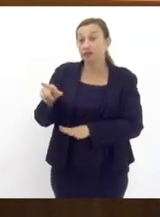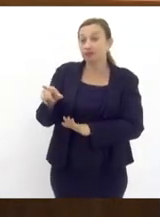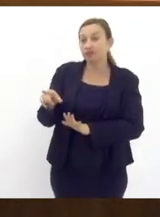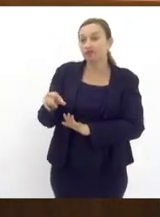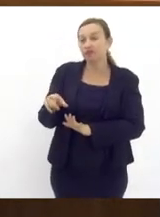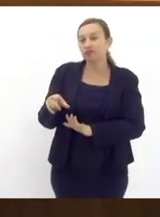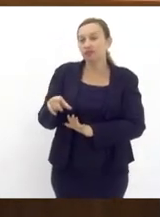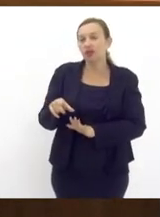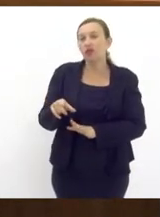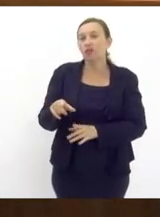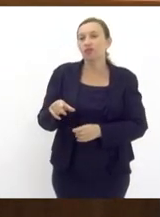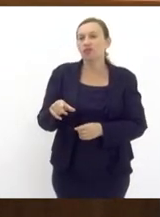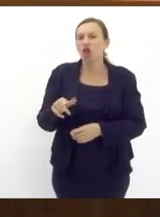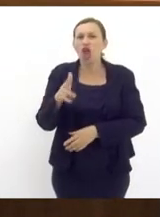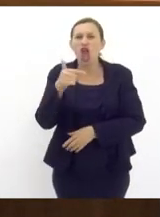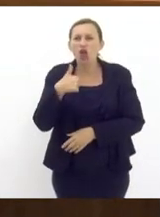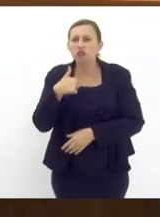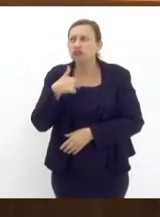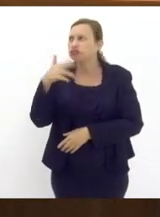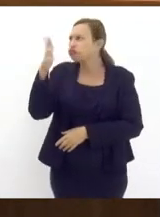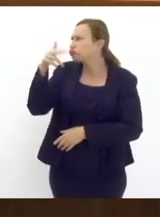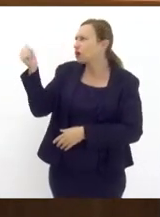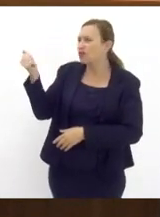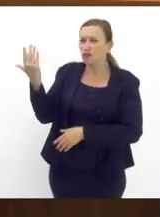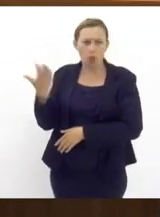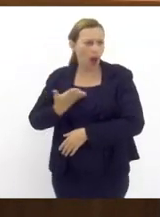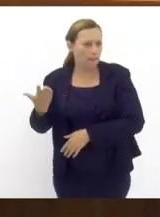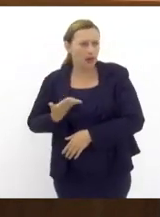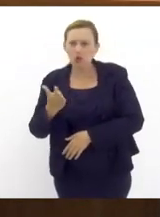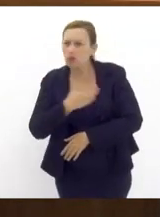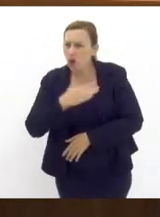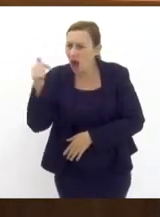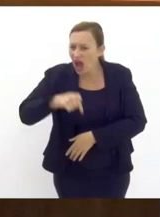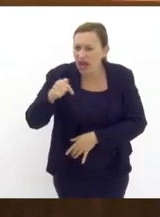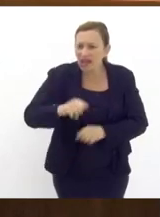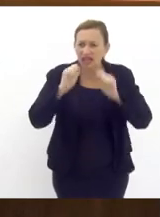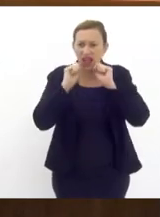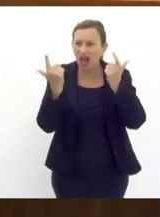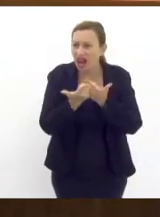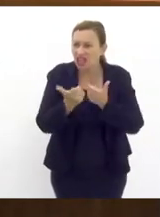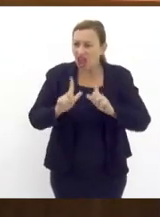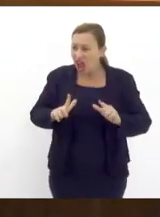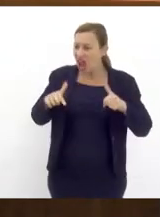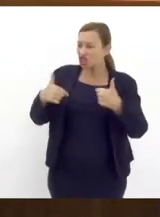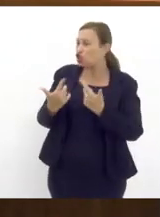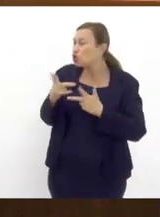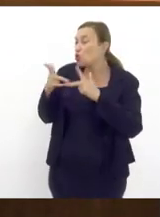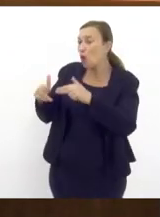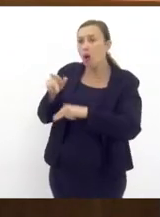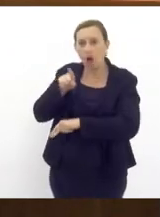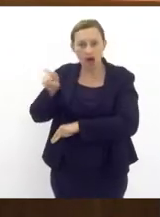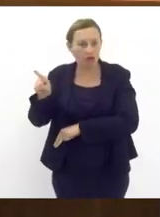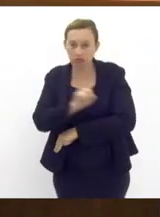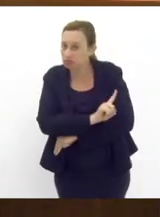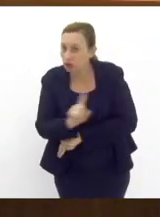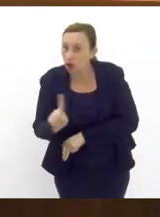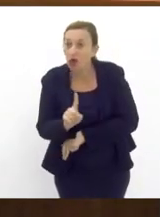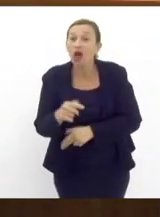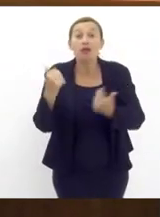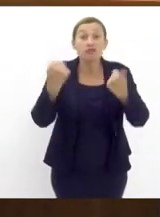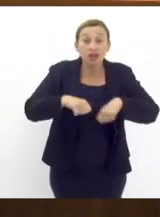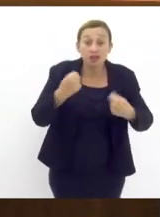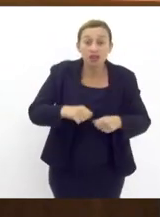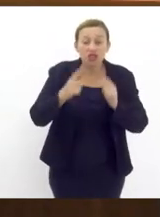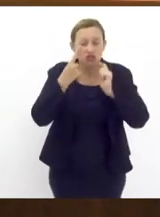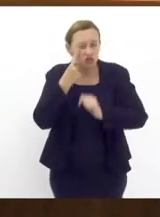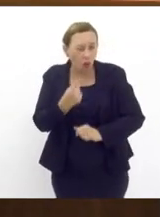até porque eu nunca vi um colega meu aqui dentro dessa Assembleia Legislativa tem uma atitude como essa então é preciso que